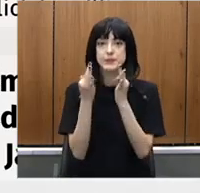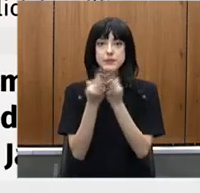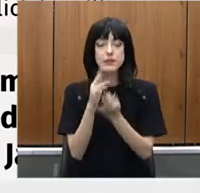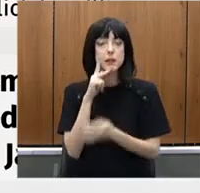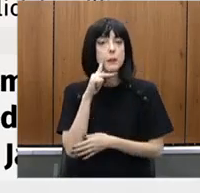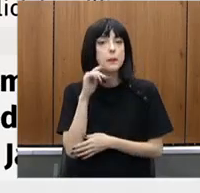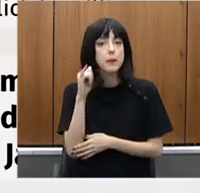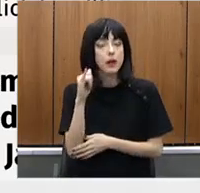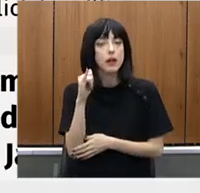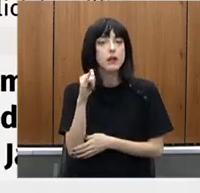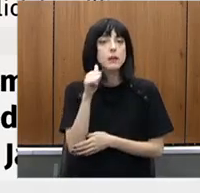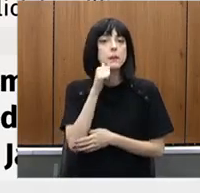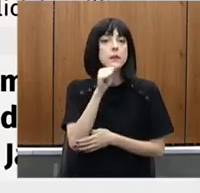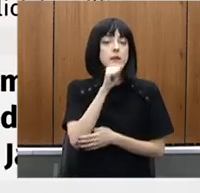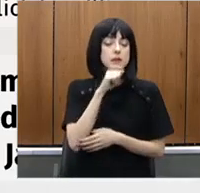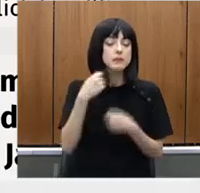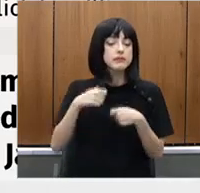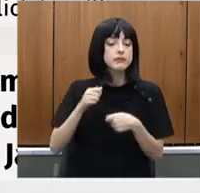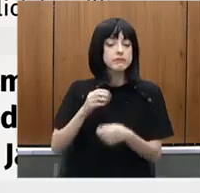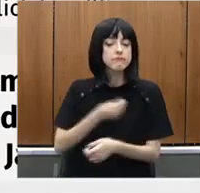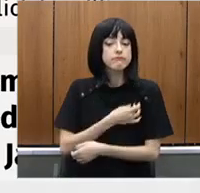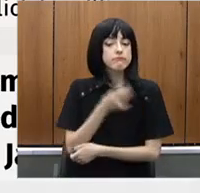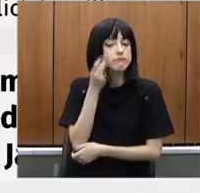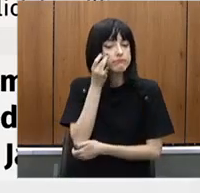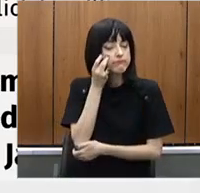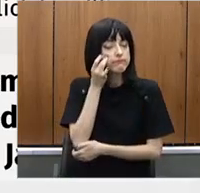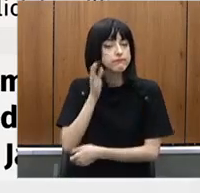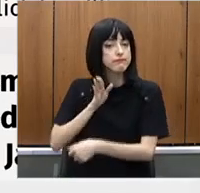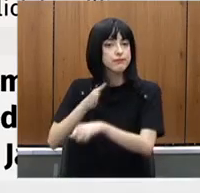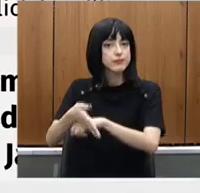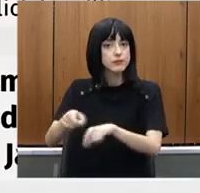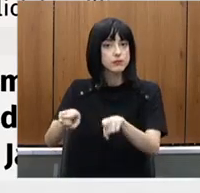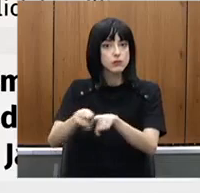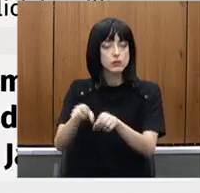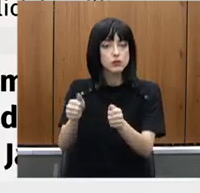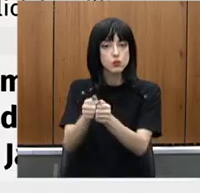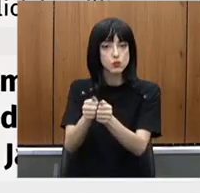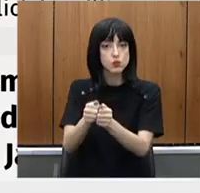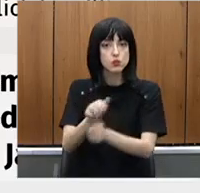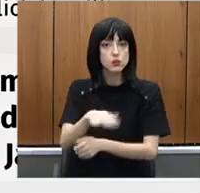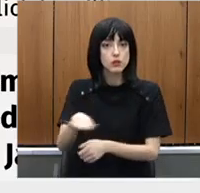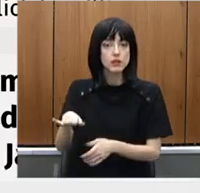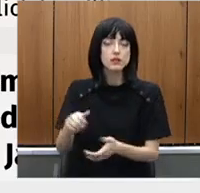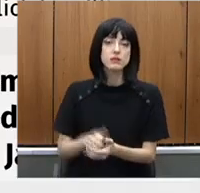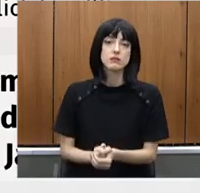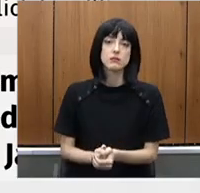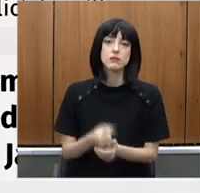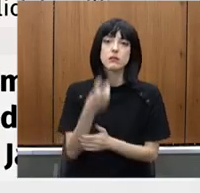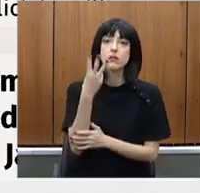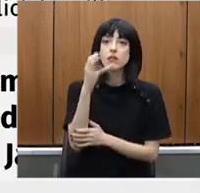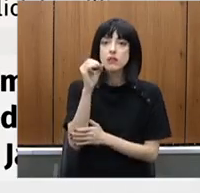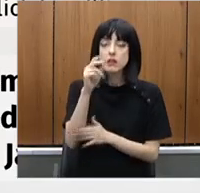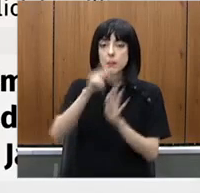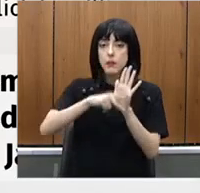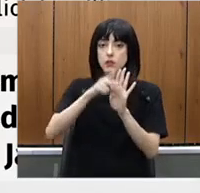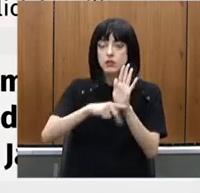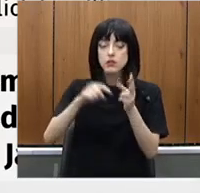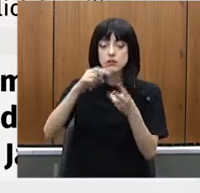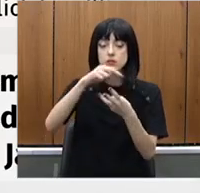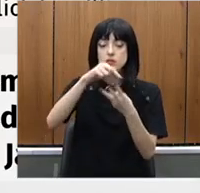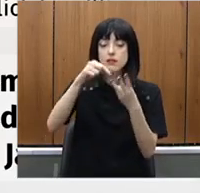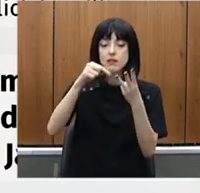comparecer então São nesses projetos aí então dos 30 projetos três foram premiados e o outro foi vencer Goiânia